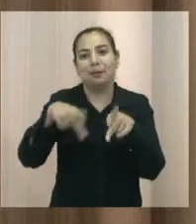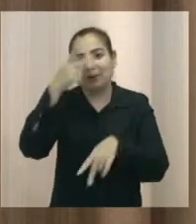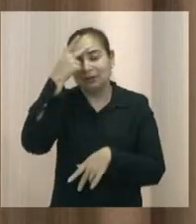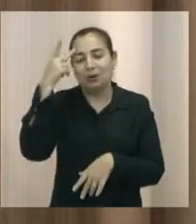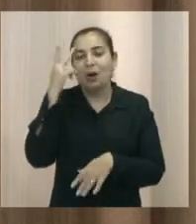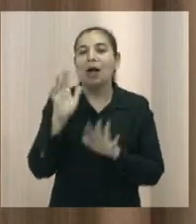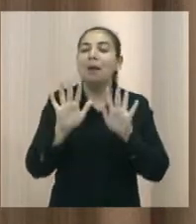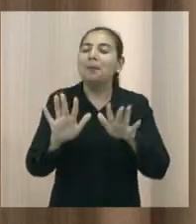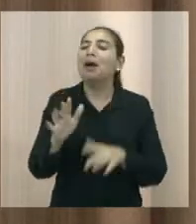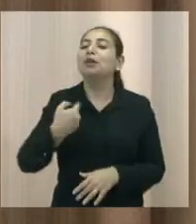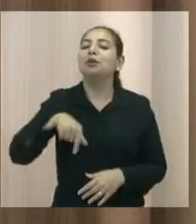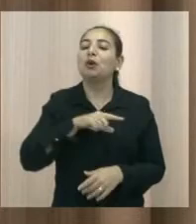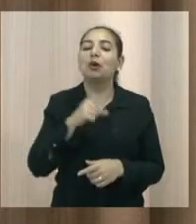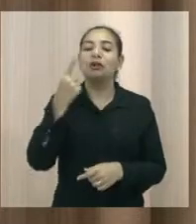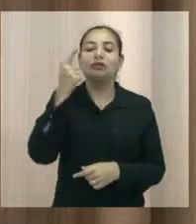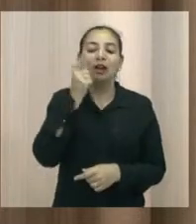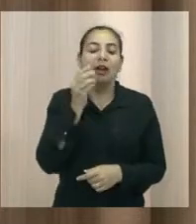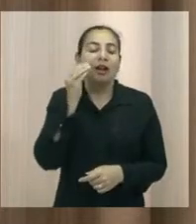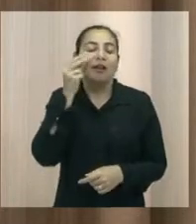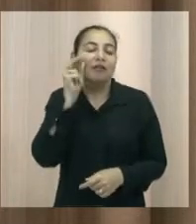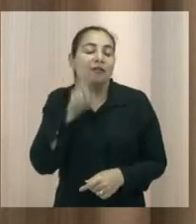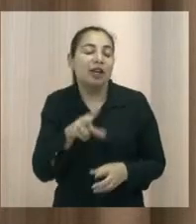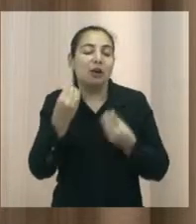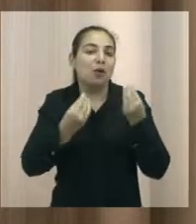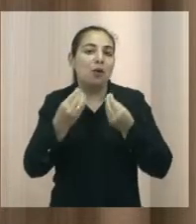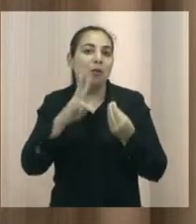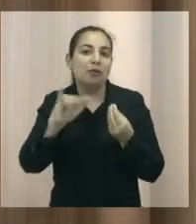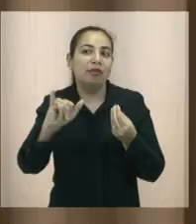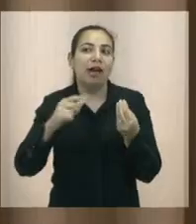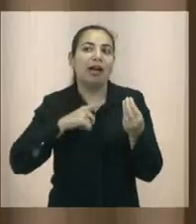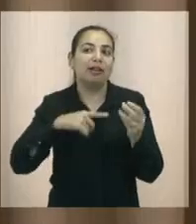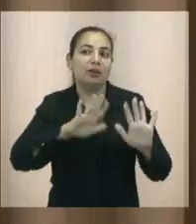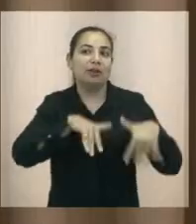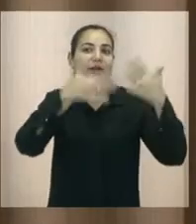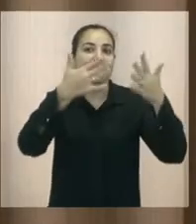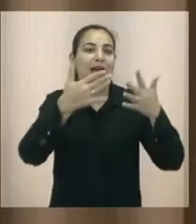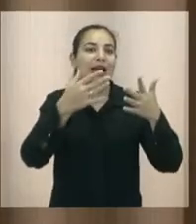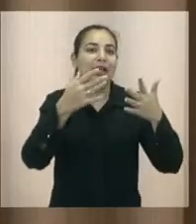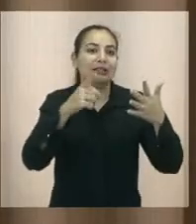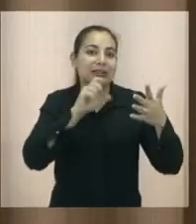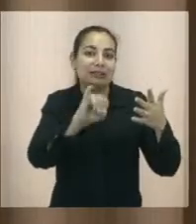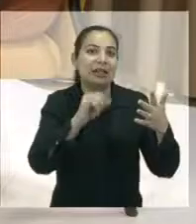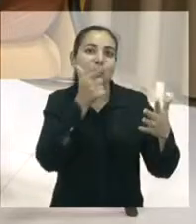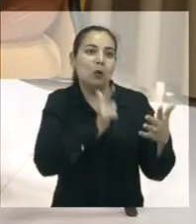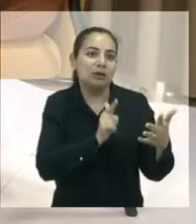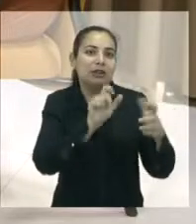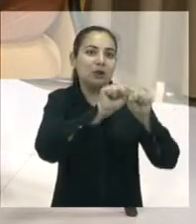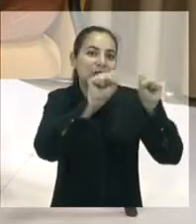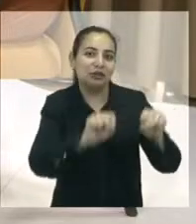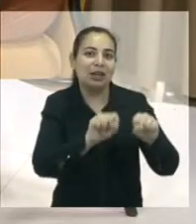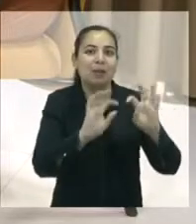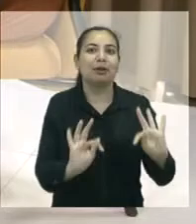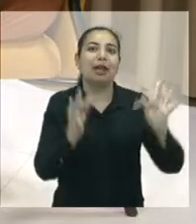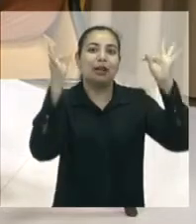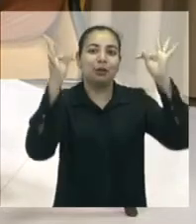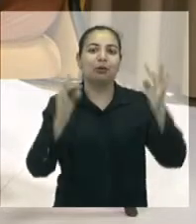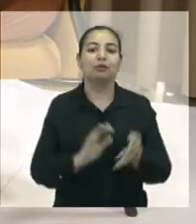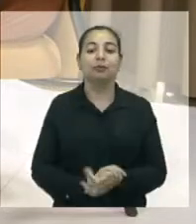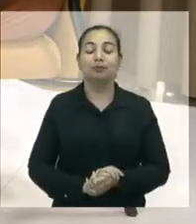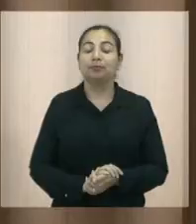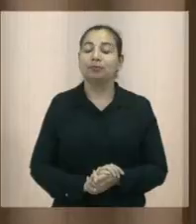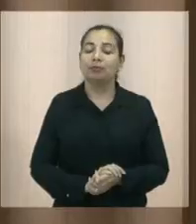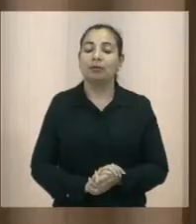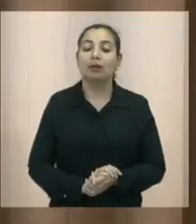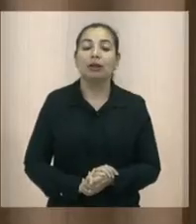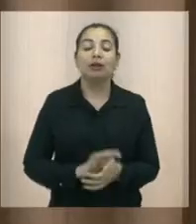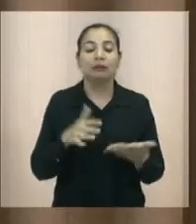pode agora continuar acompanhando desse crescimento da Defensoria? Do sistema de atendimento, né? Sim, fundamental.